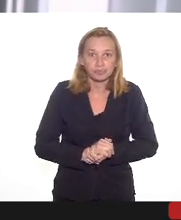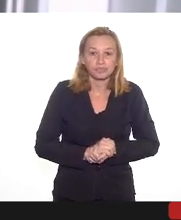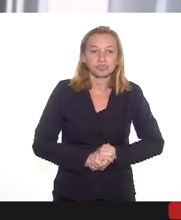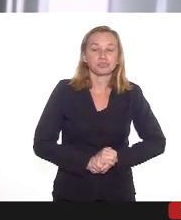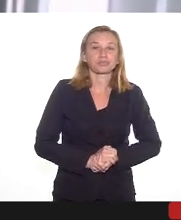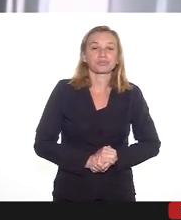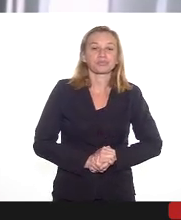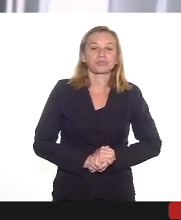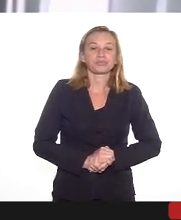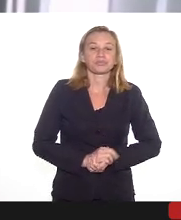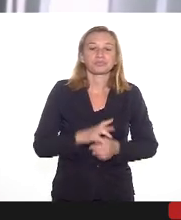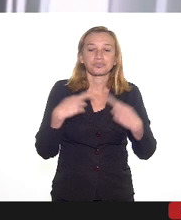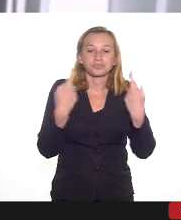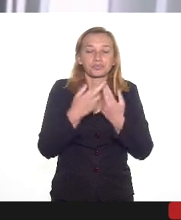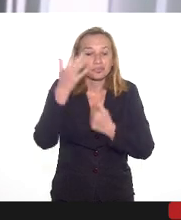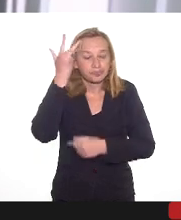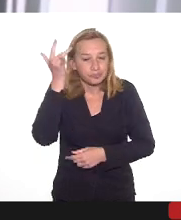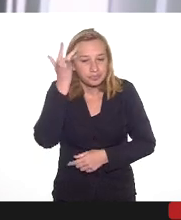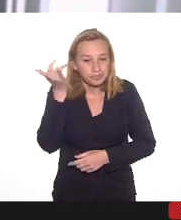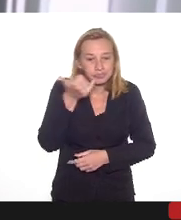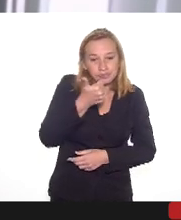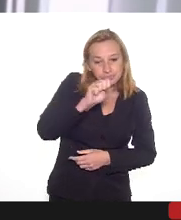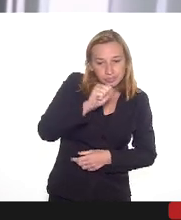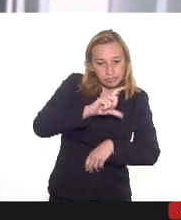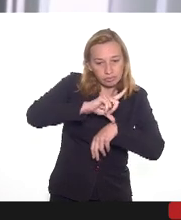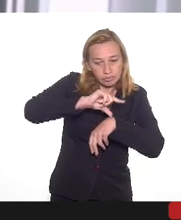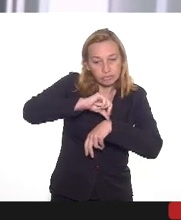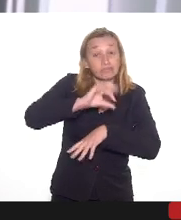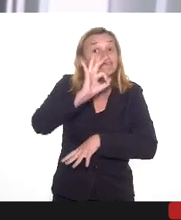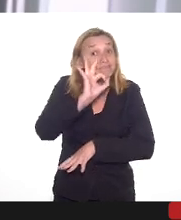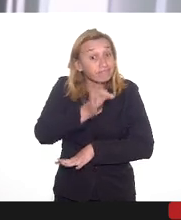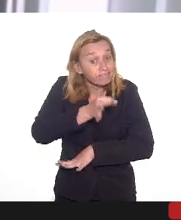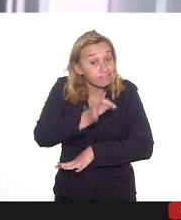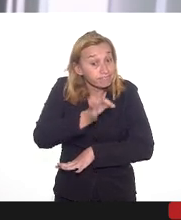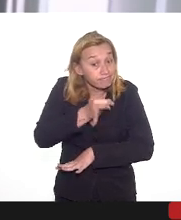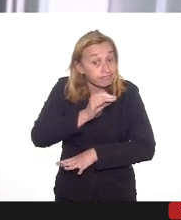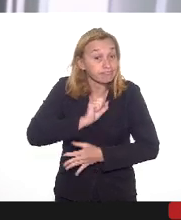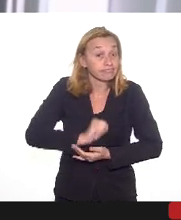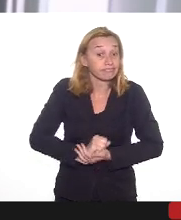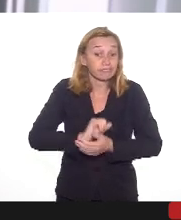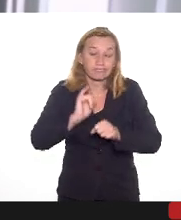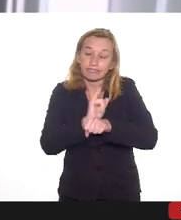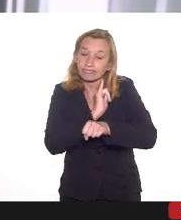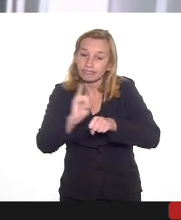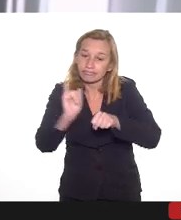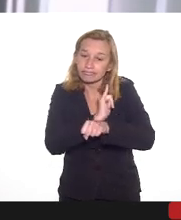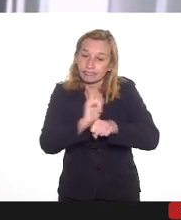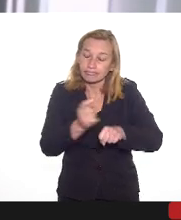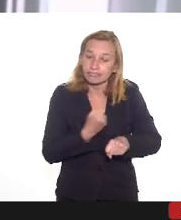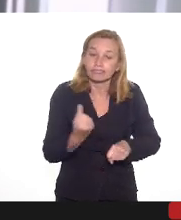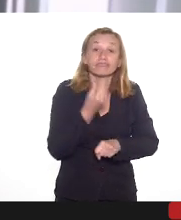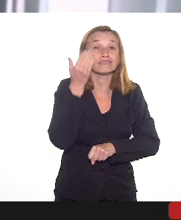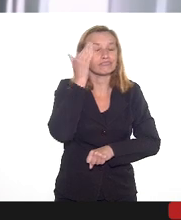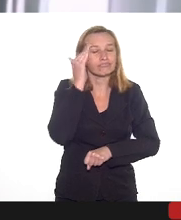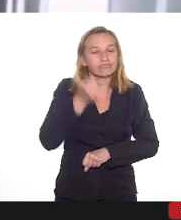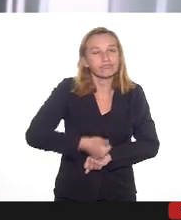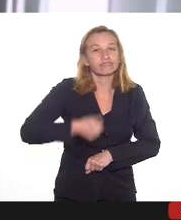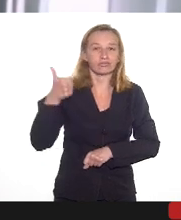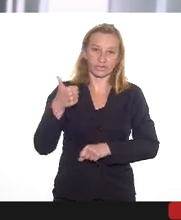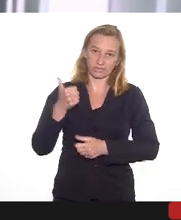quero dizer que essa reunião de amanhã, 18 horas, né, é justamente como uma estratégia para a gente entender